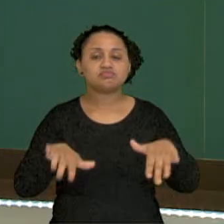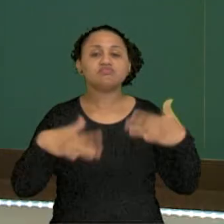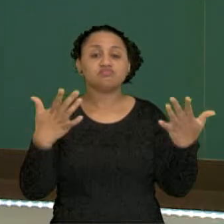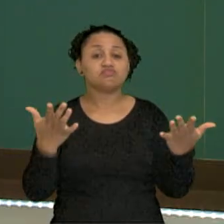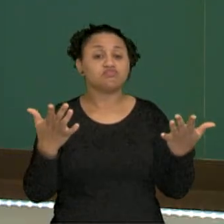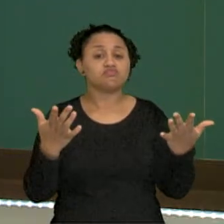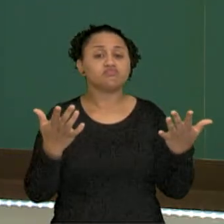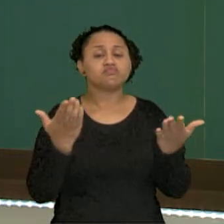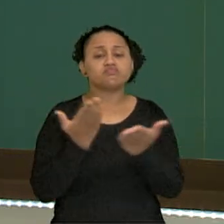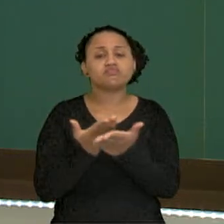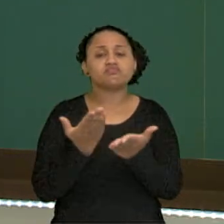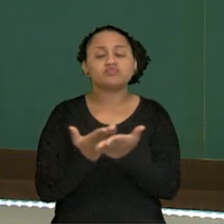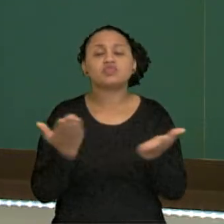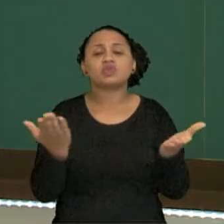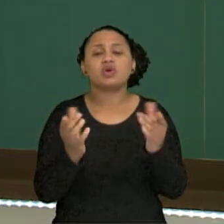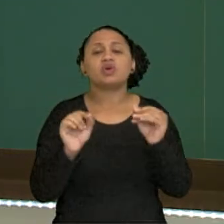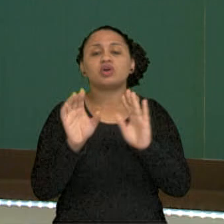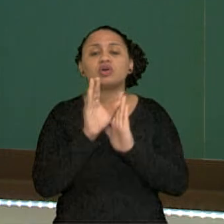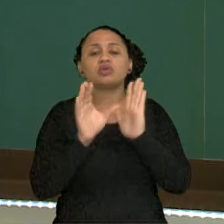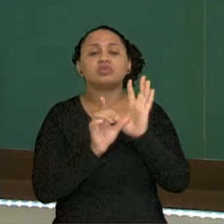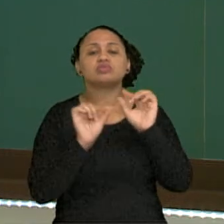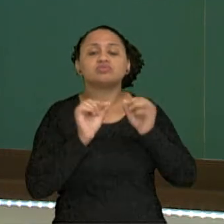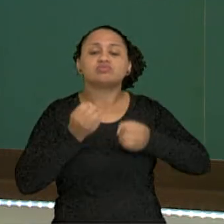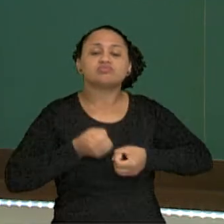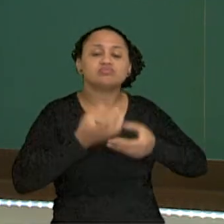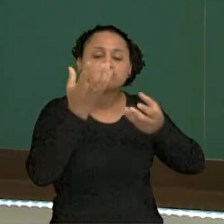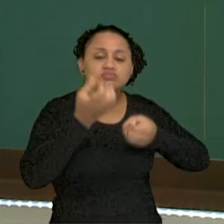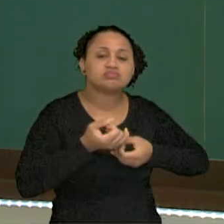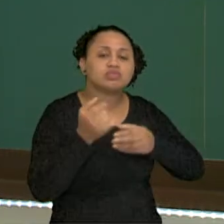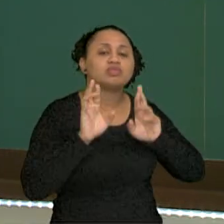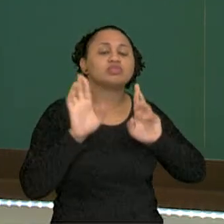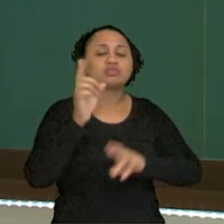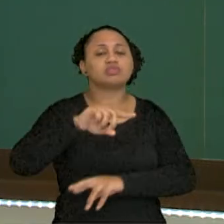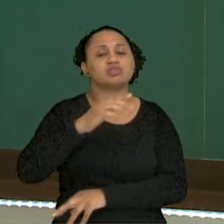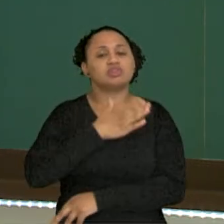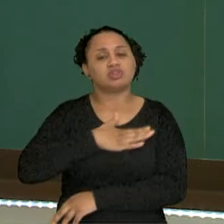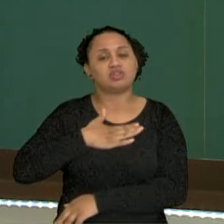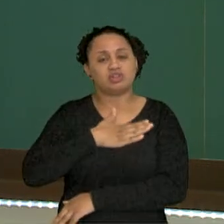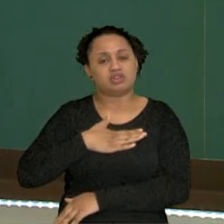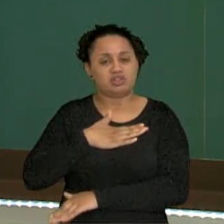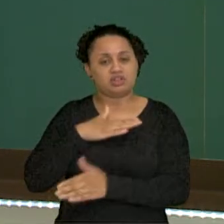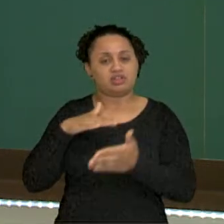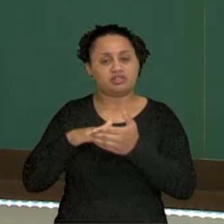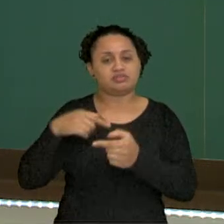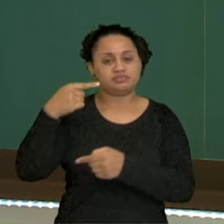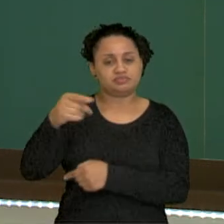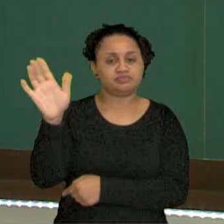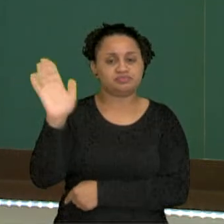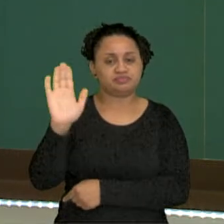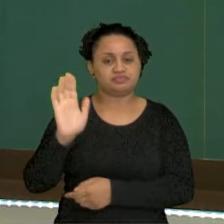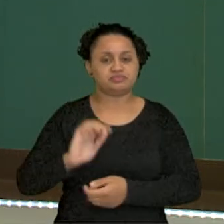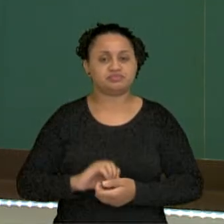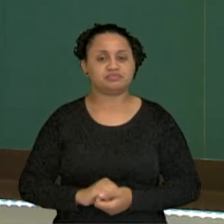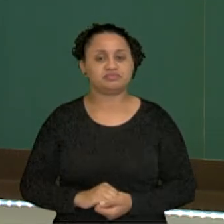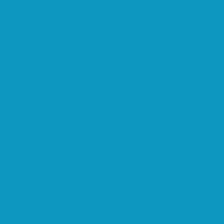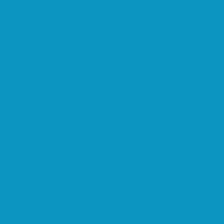Então, né, nesta aula a gente falou sobre depoimento, espero que vocês tenham gostado e até breve.